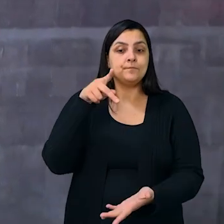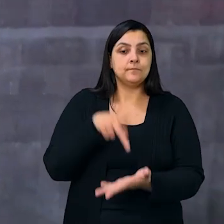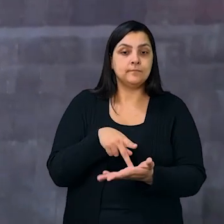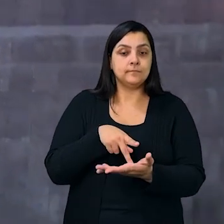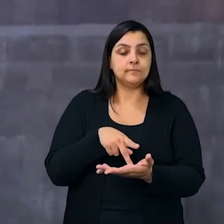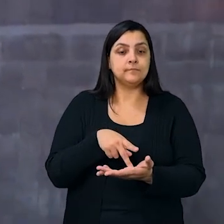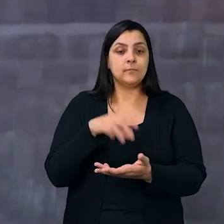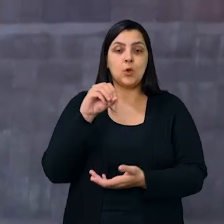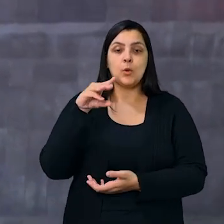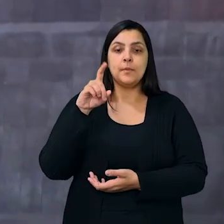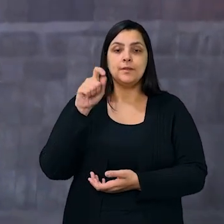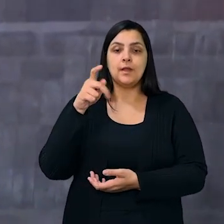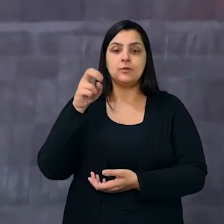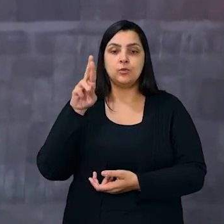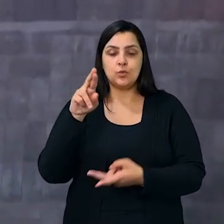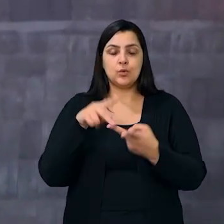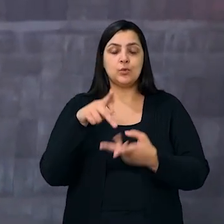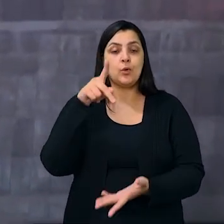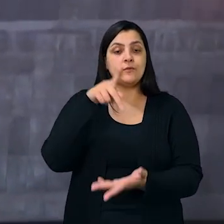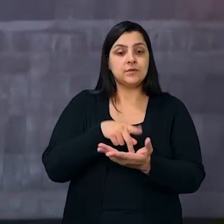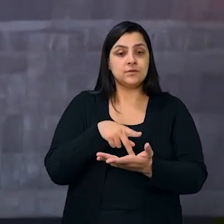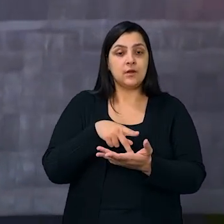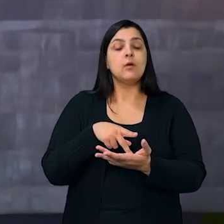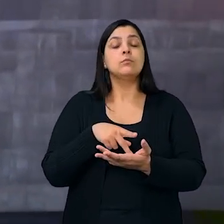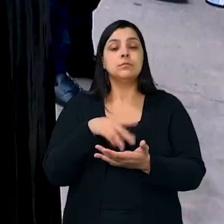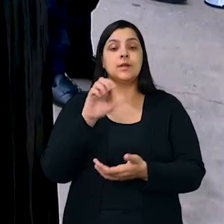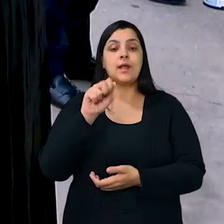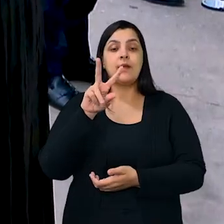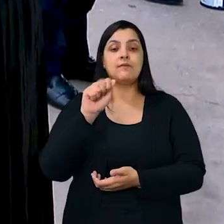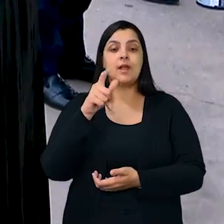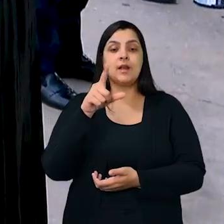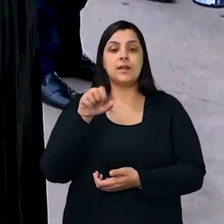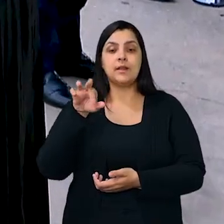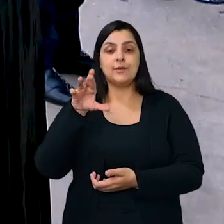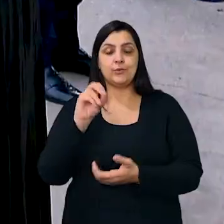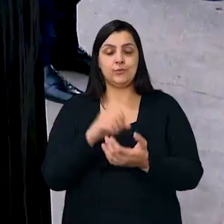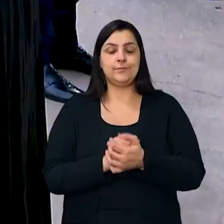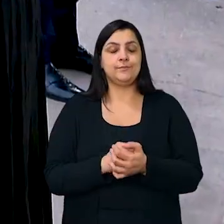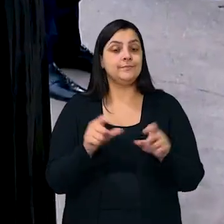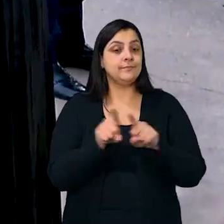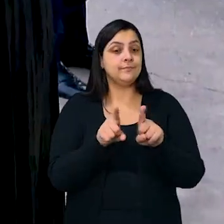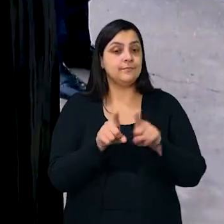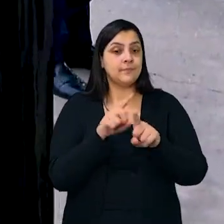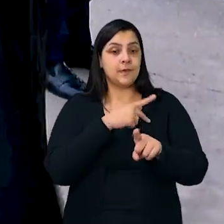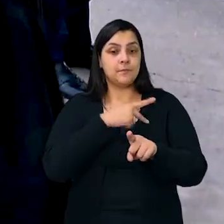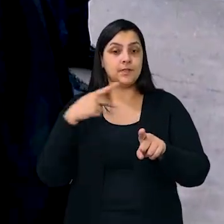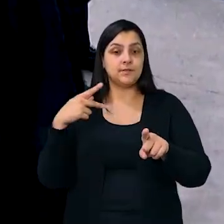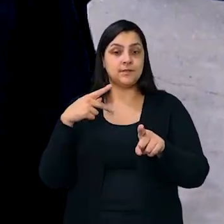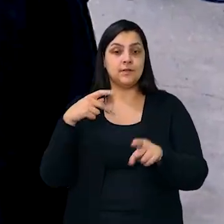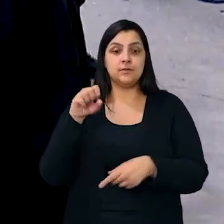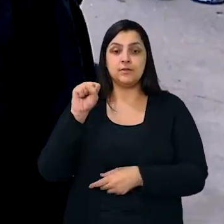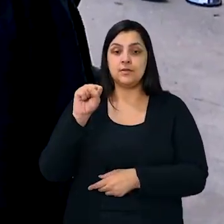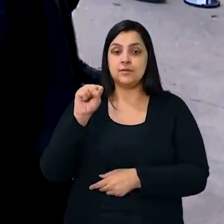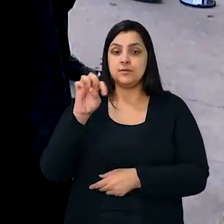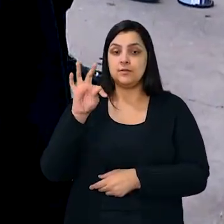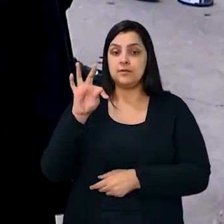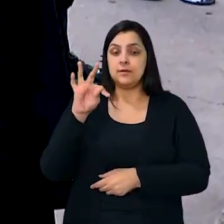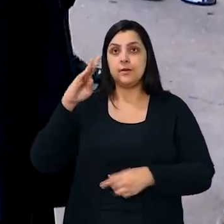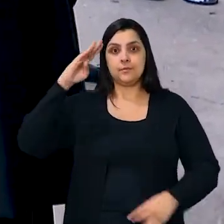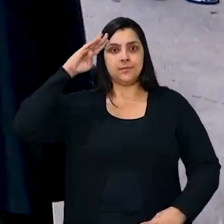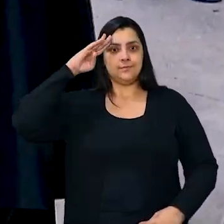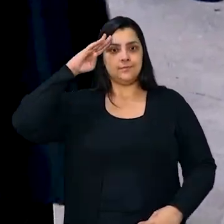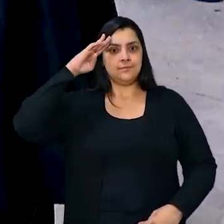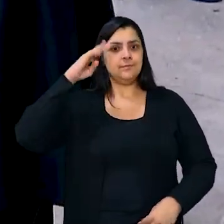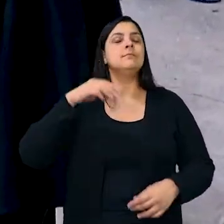Oficial, Comendador, Oficial e Cavaleiro. Entre os agraciados estavam a presidente do Superior Tribunal